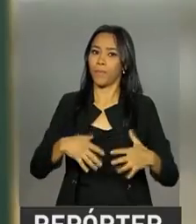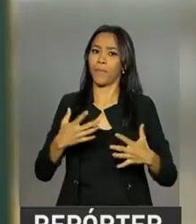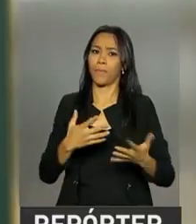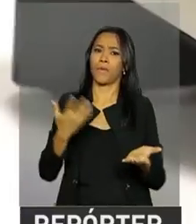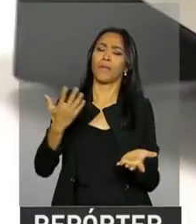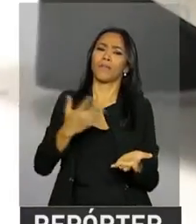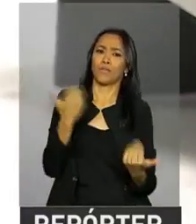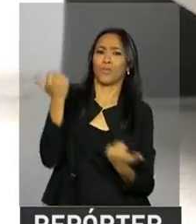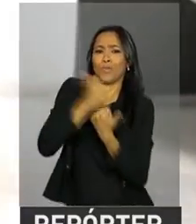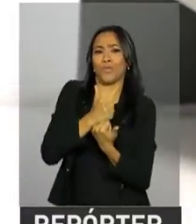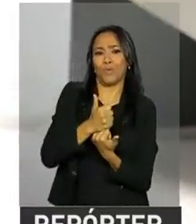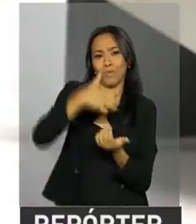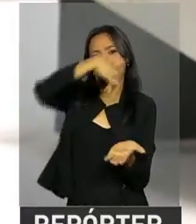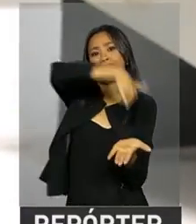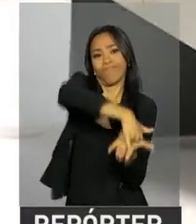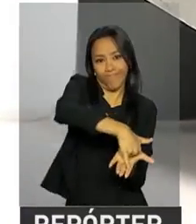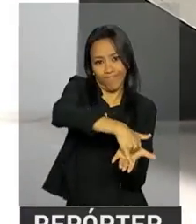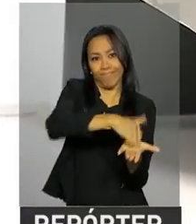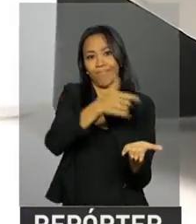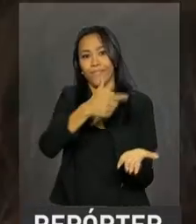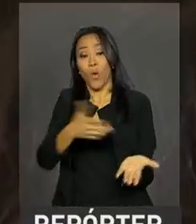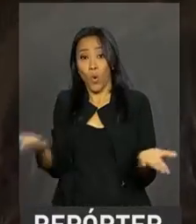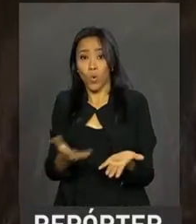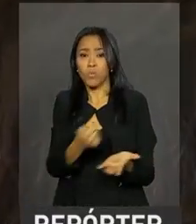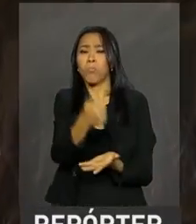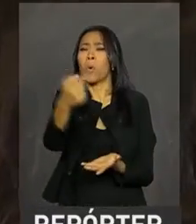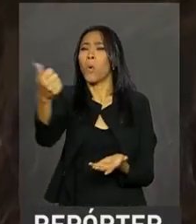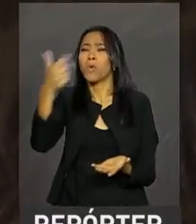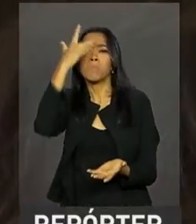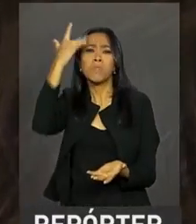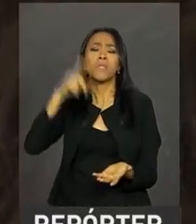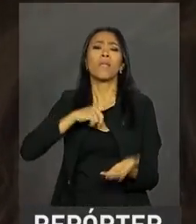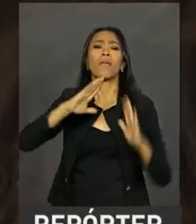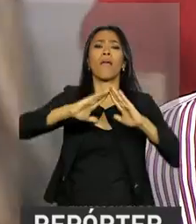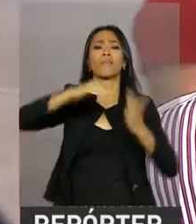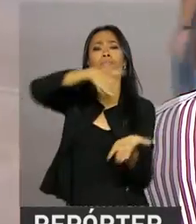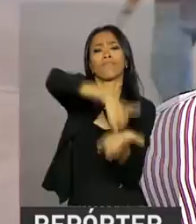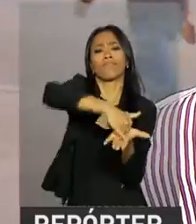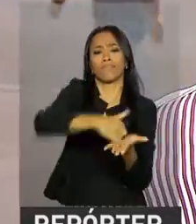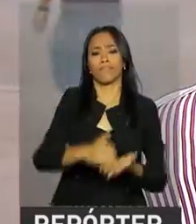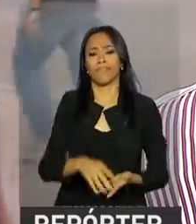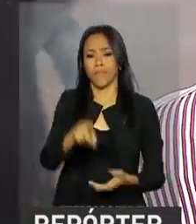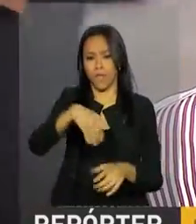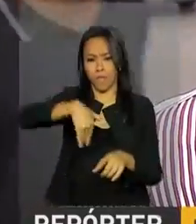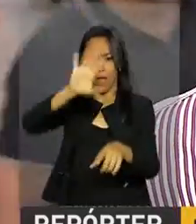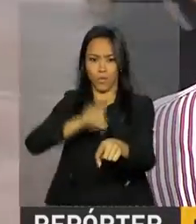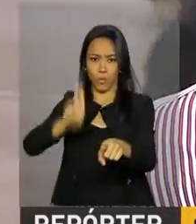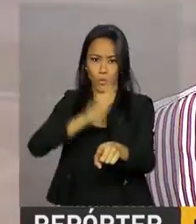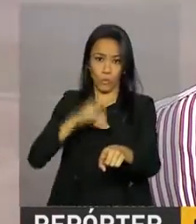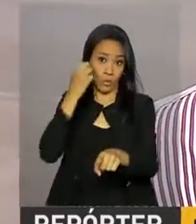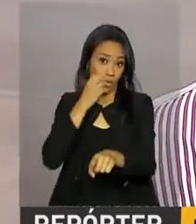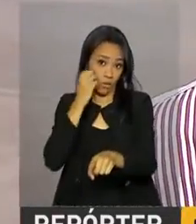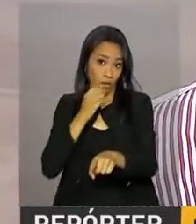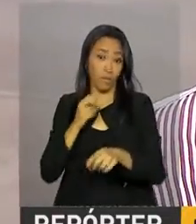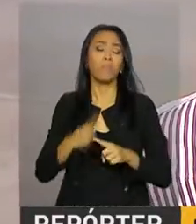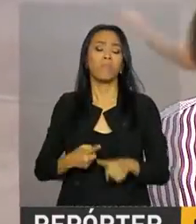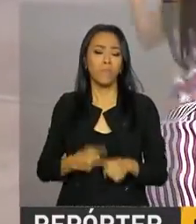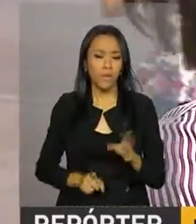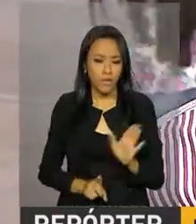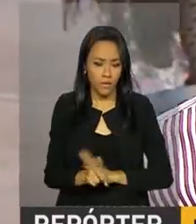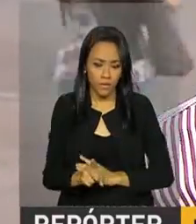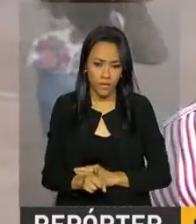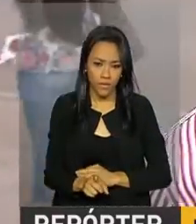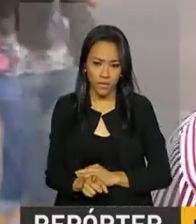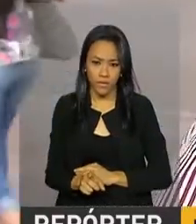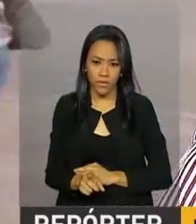fixo hoje poucas pessoas dispõe de uma linha fixa em casa eu uso mais um celular porque porque é